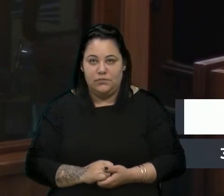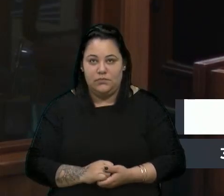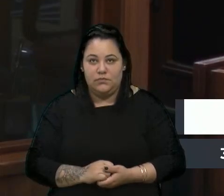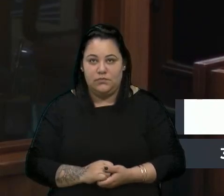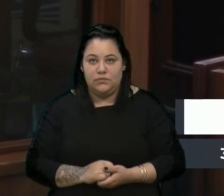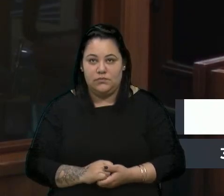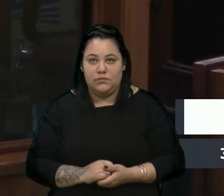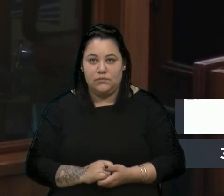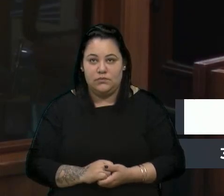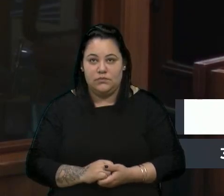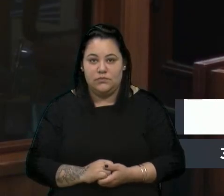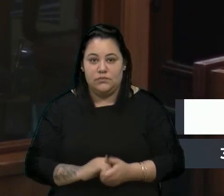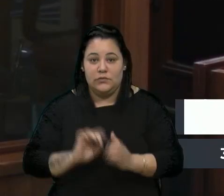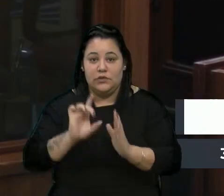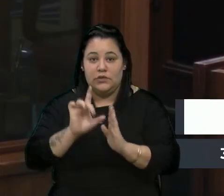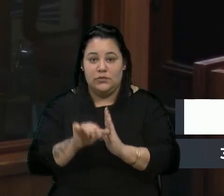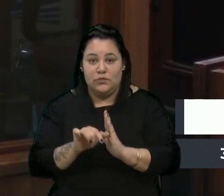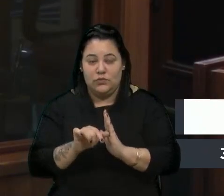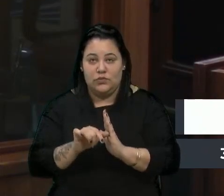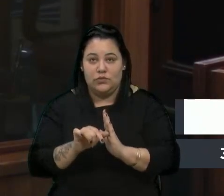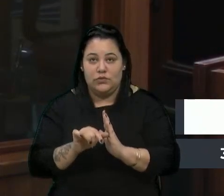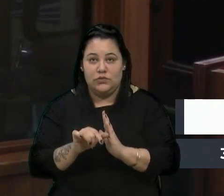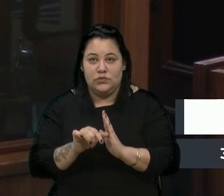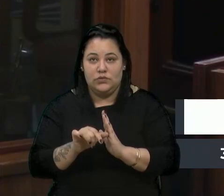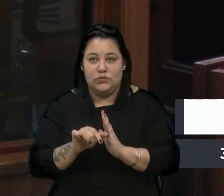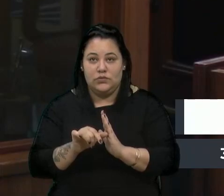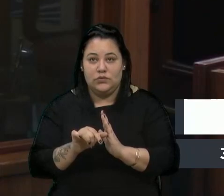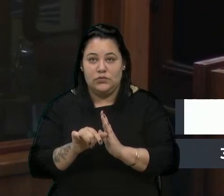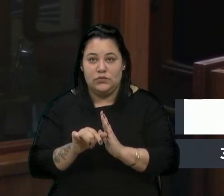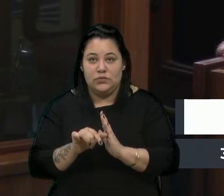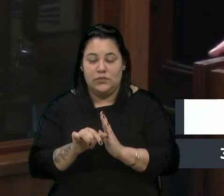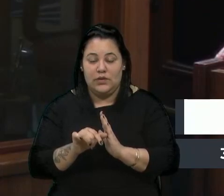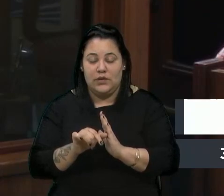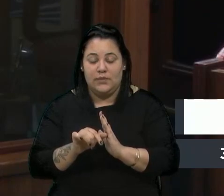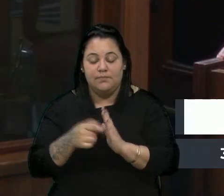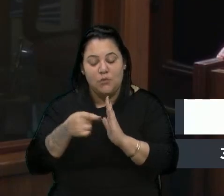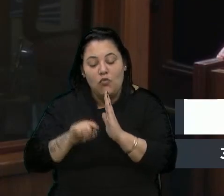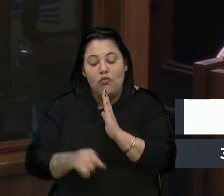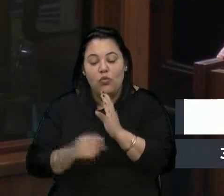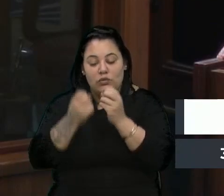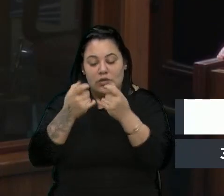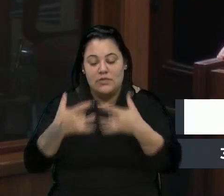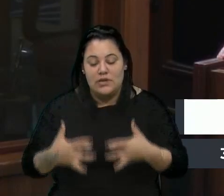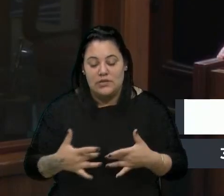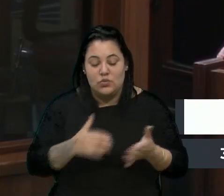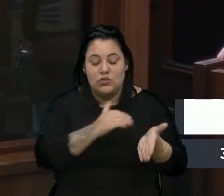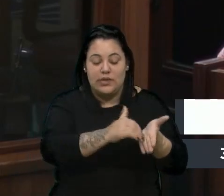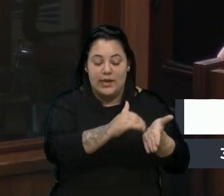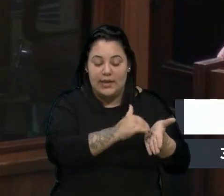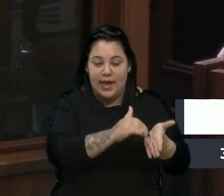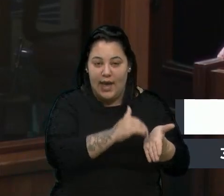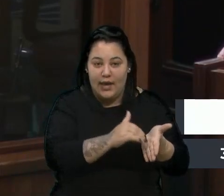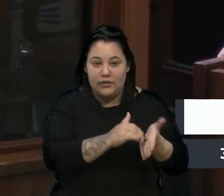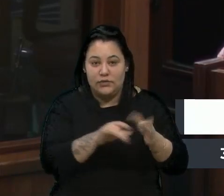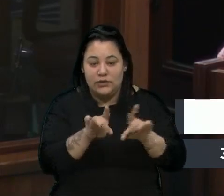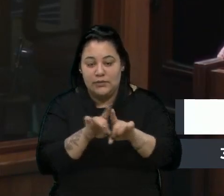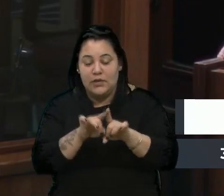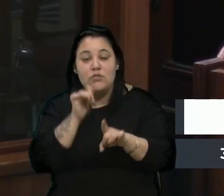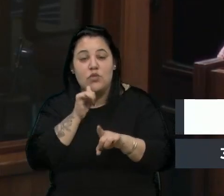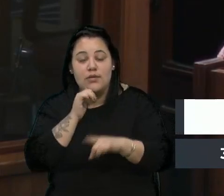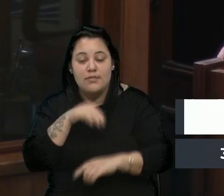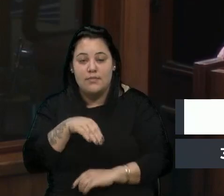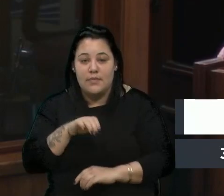Depois de uma esplêndida explanação, tanto do secretário como da senhora